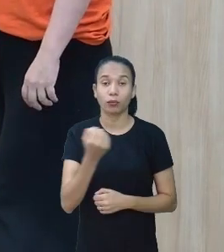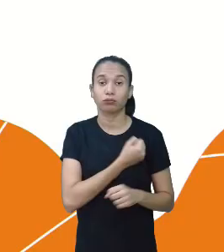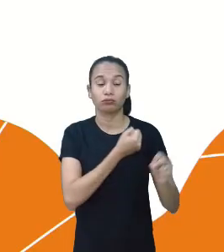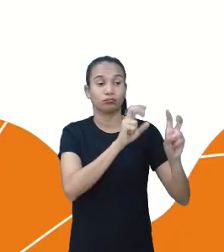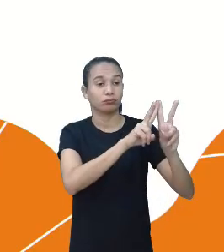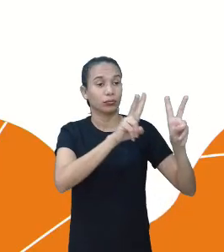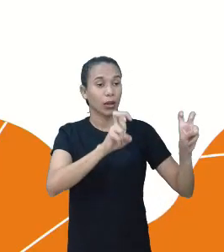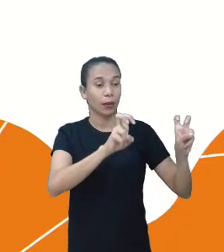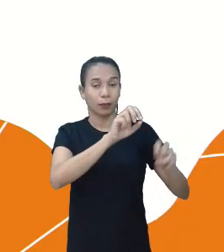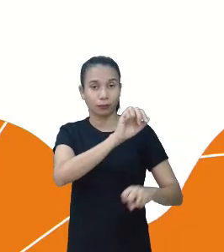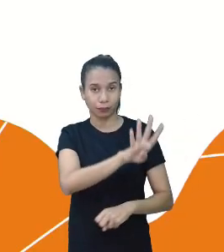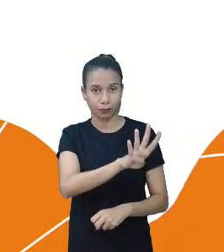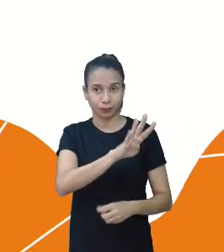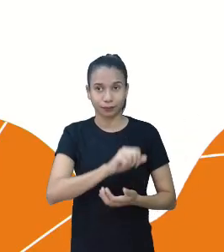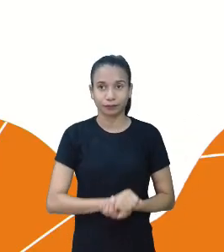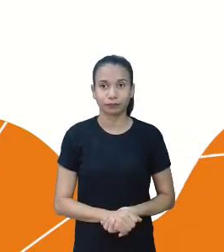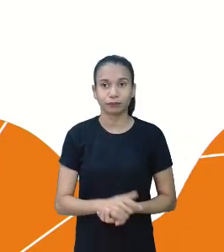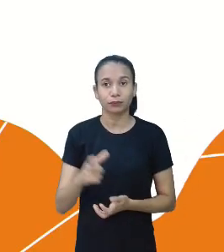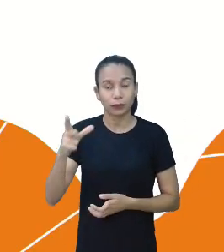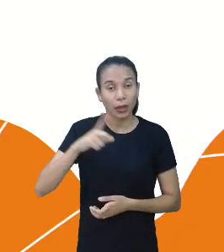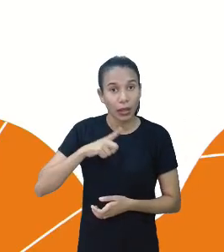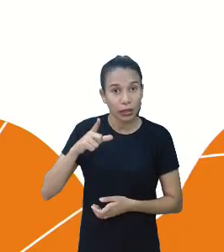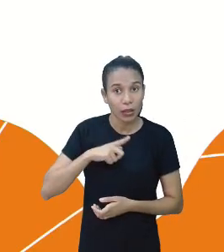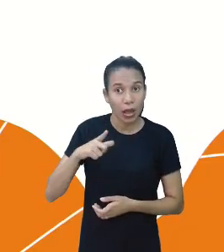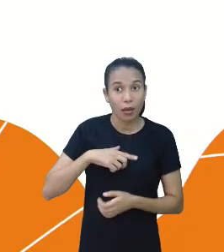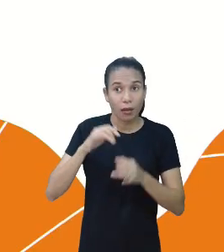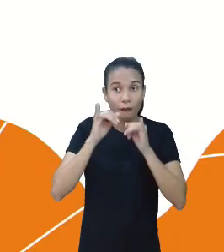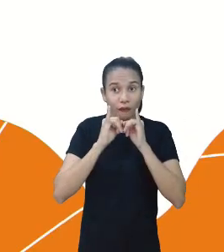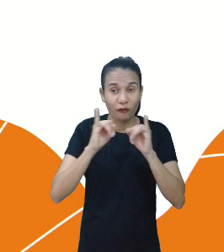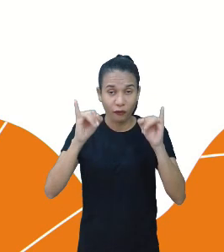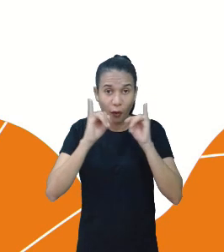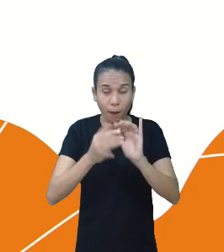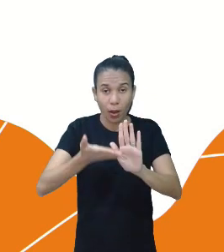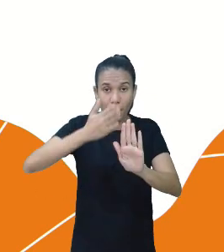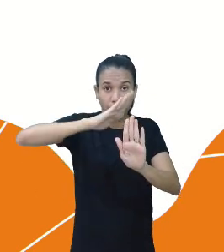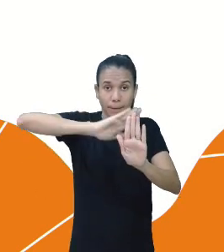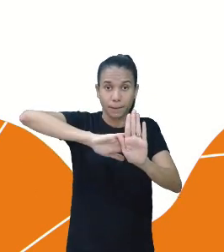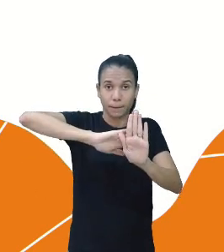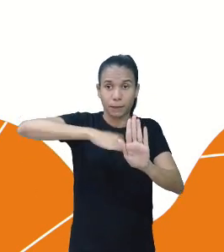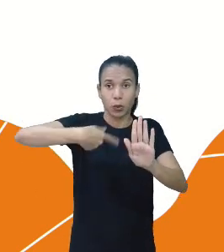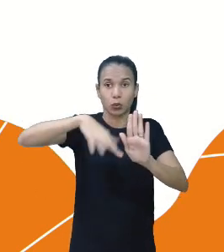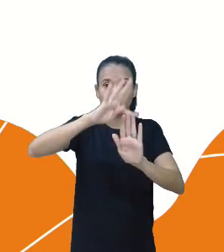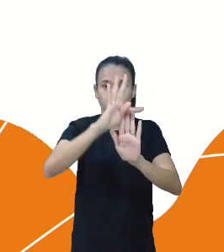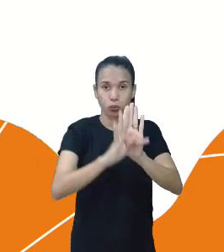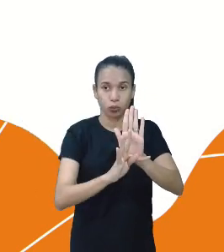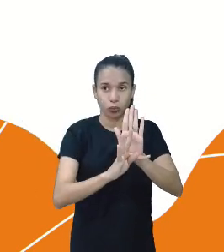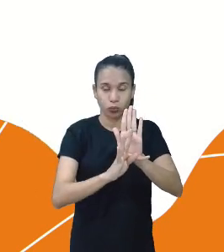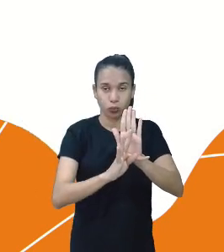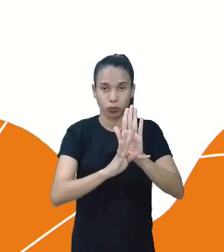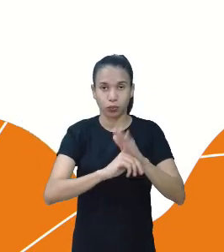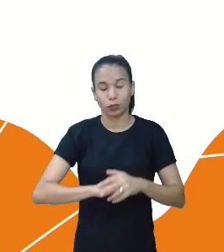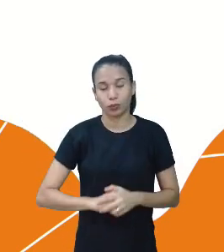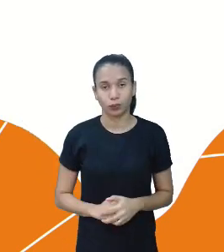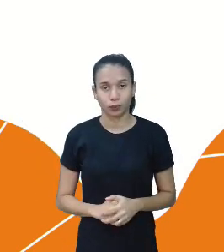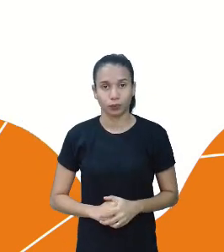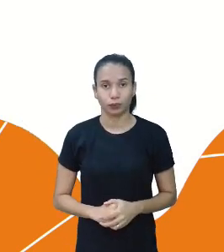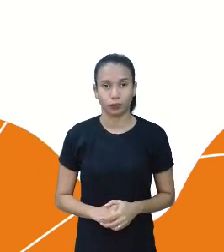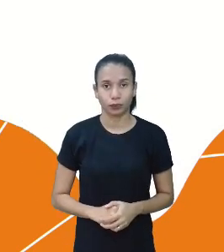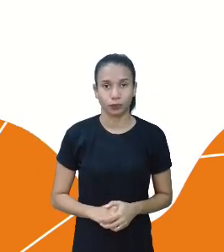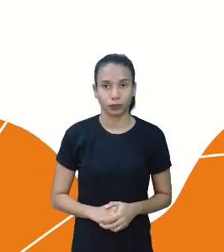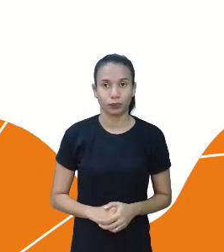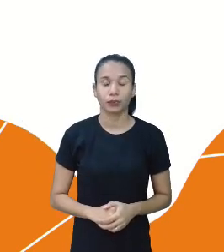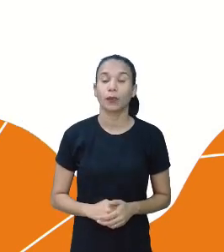Descritor 4. Inferir uma informação implícita em um